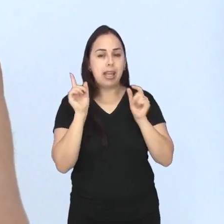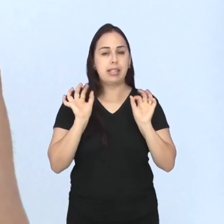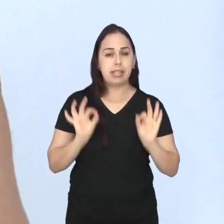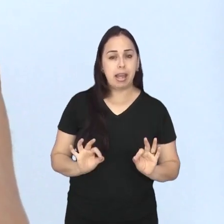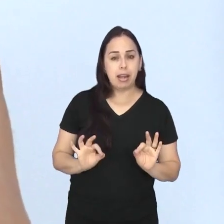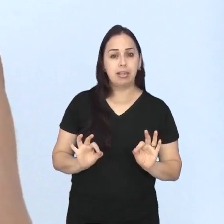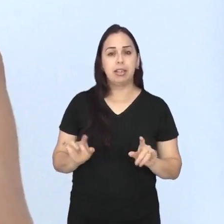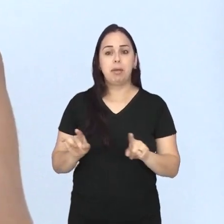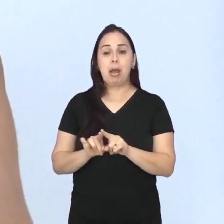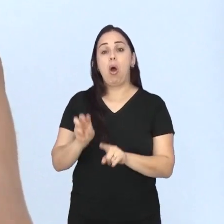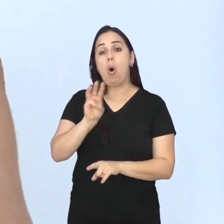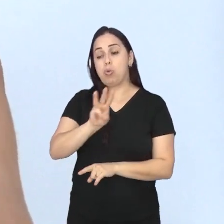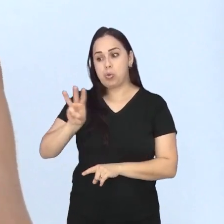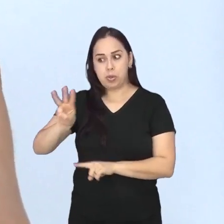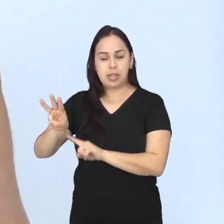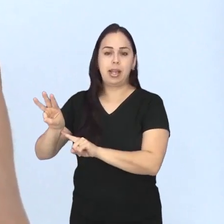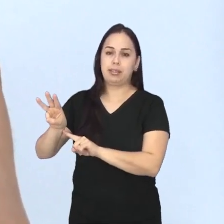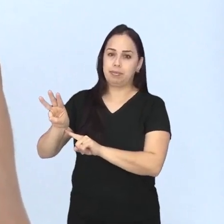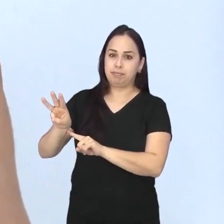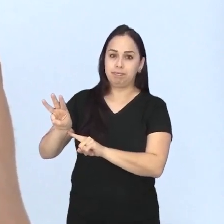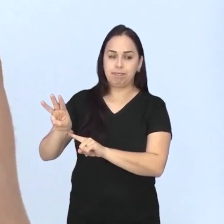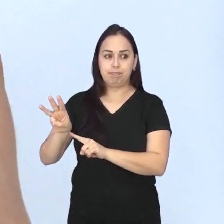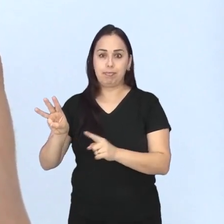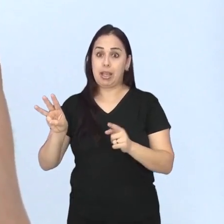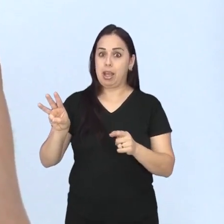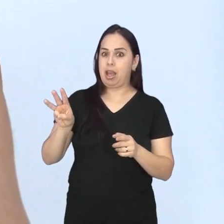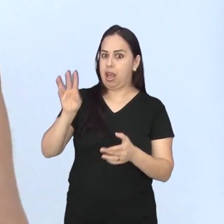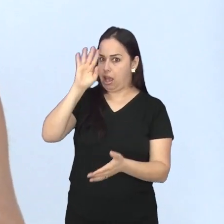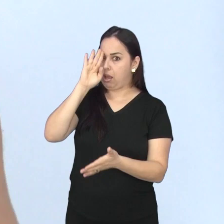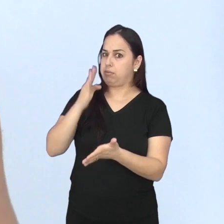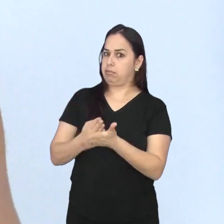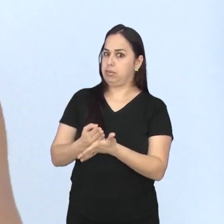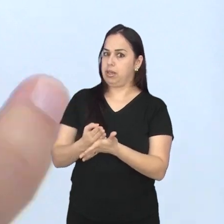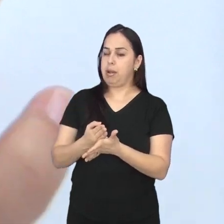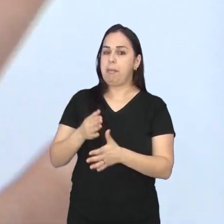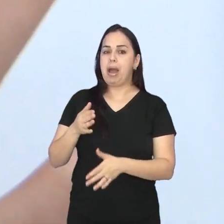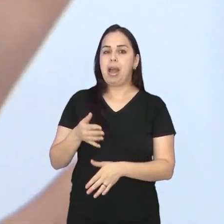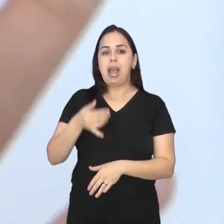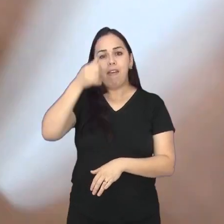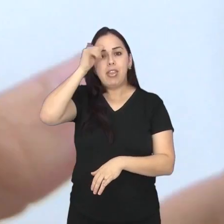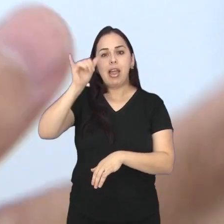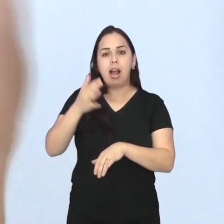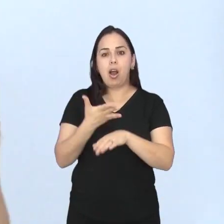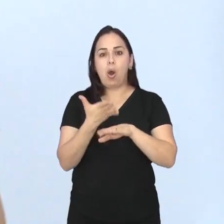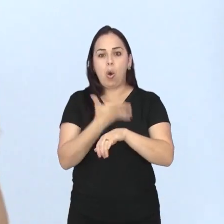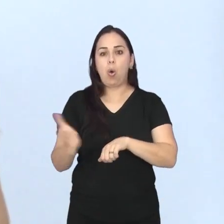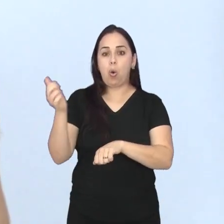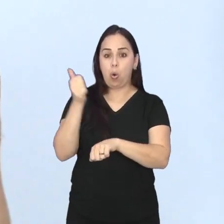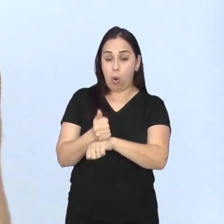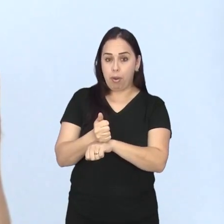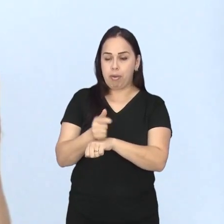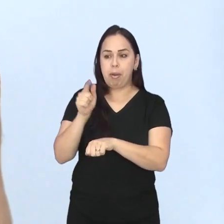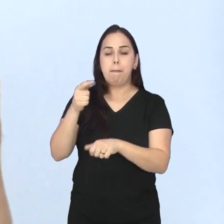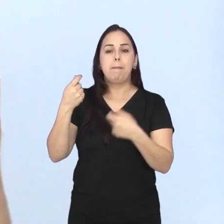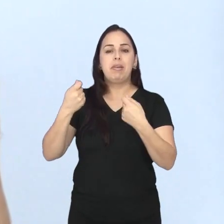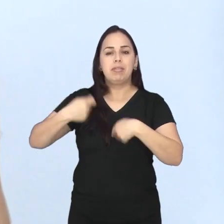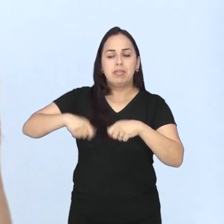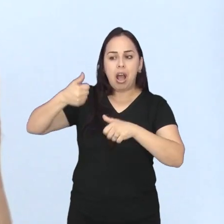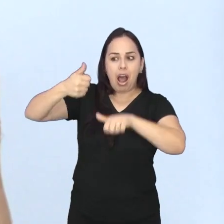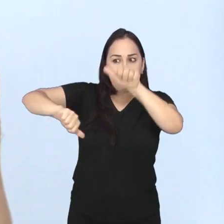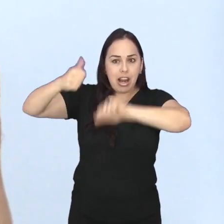se o local ou site pelo qual você escolheu fazer a compra é confiável. Para não cair em golpes, veja se a empresa